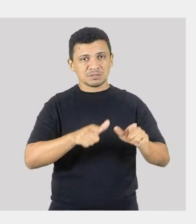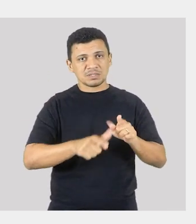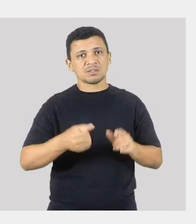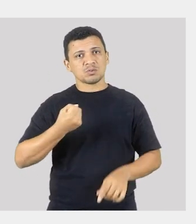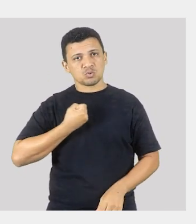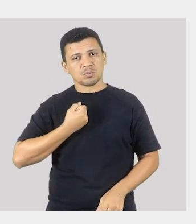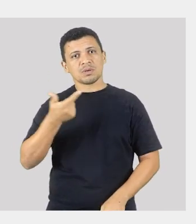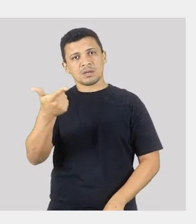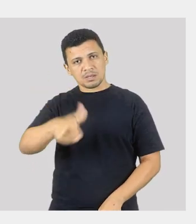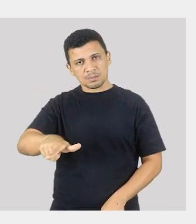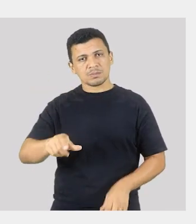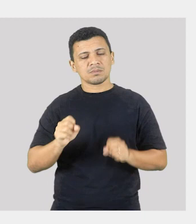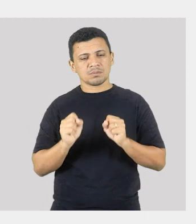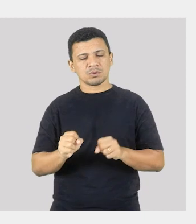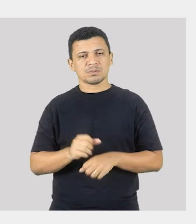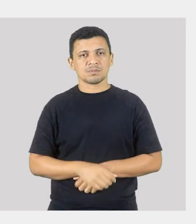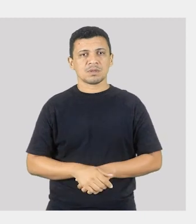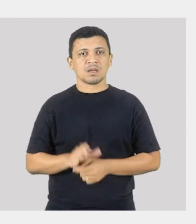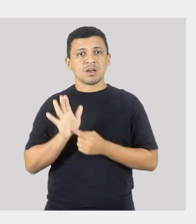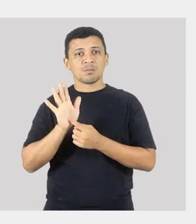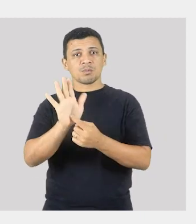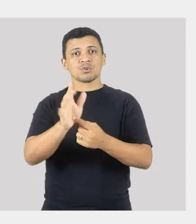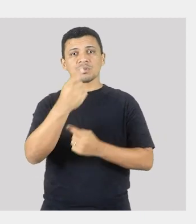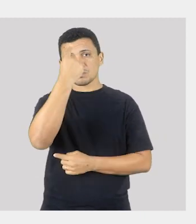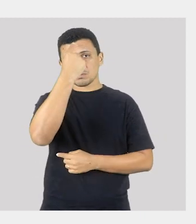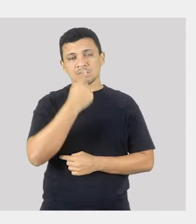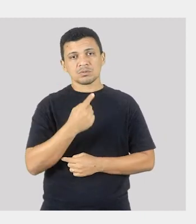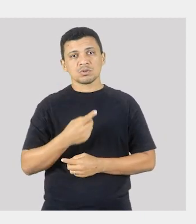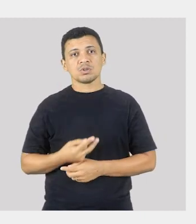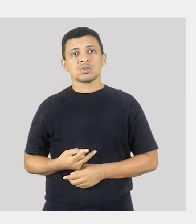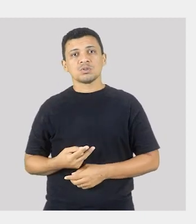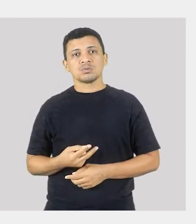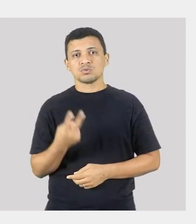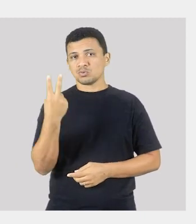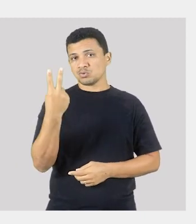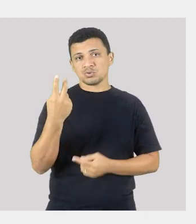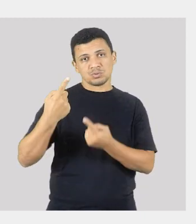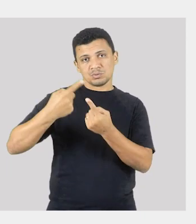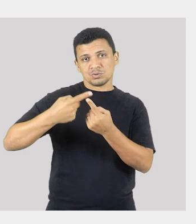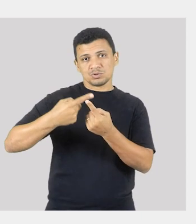números. A figura ilustra os 2 tipos de placas.